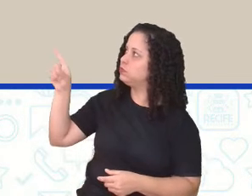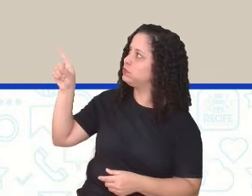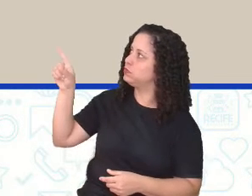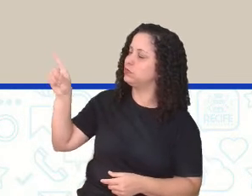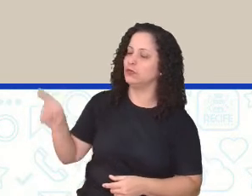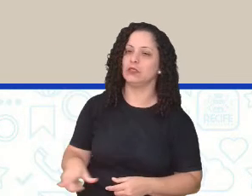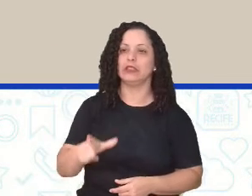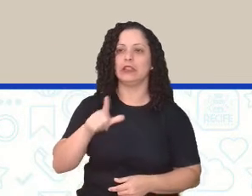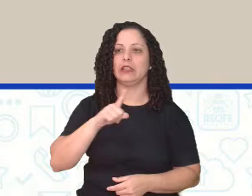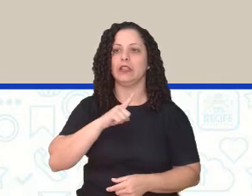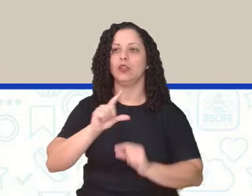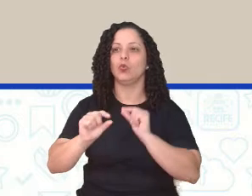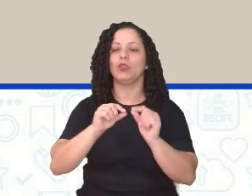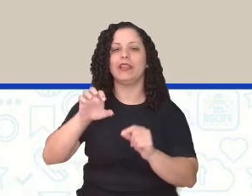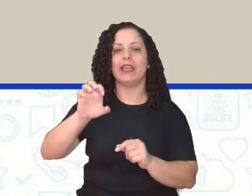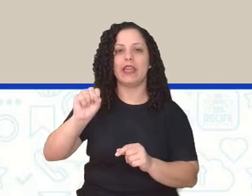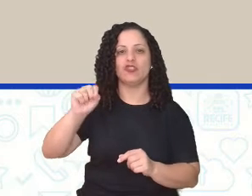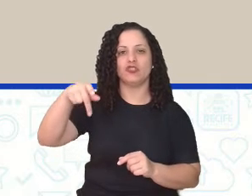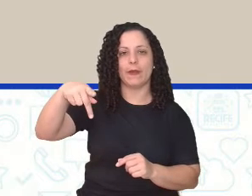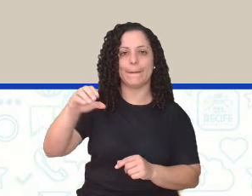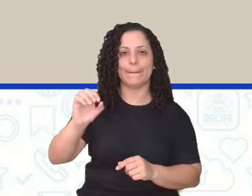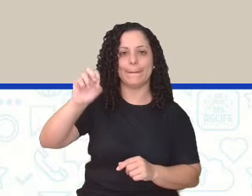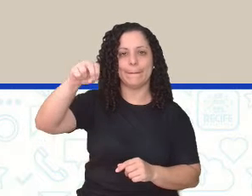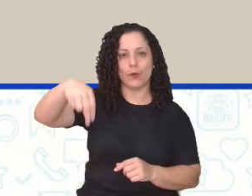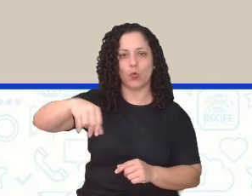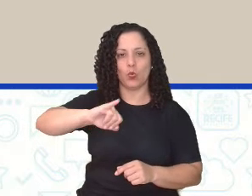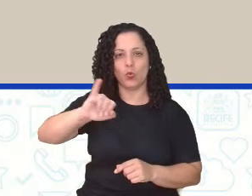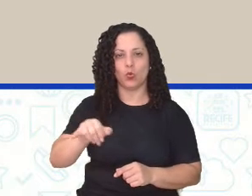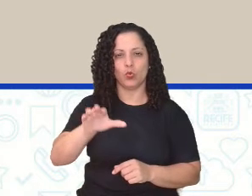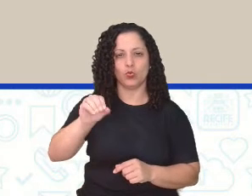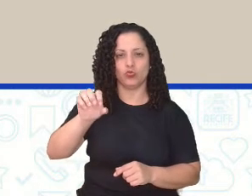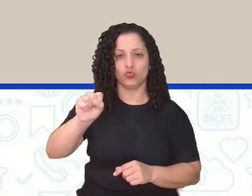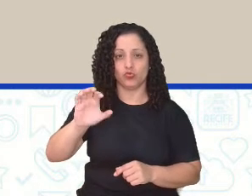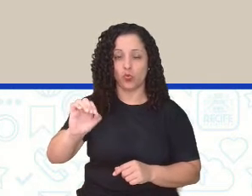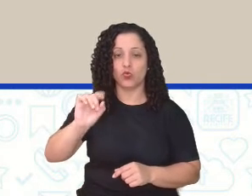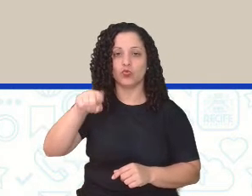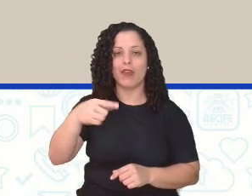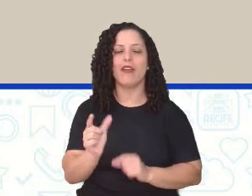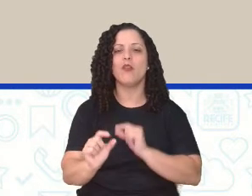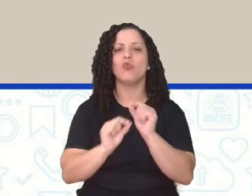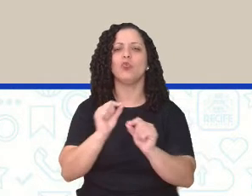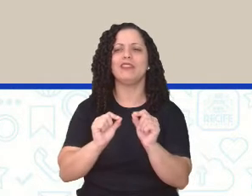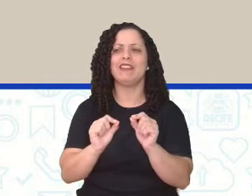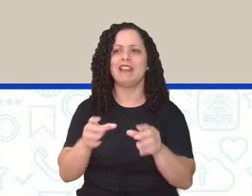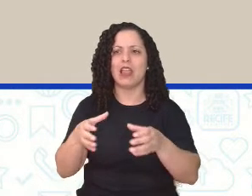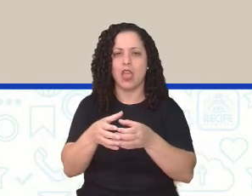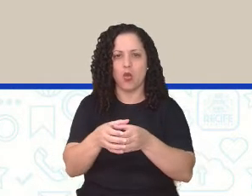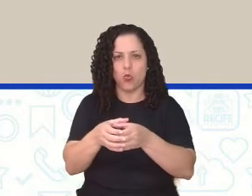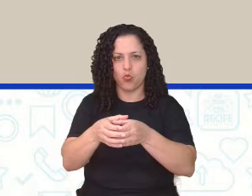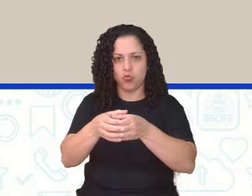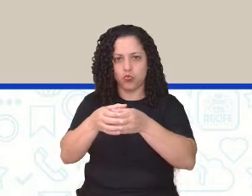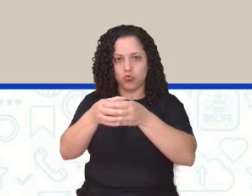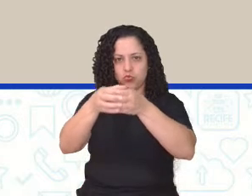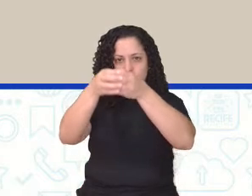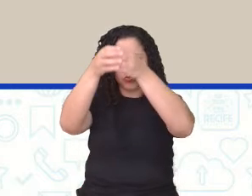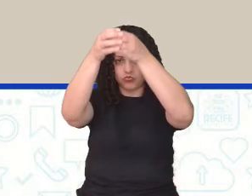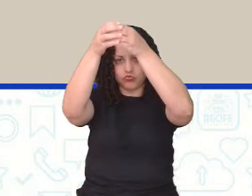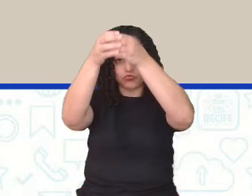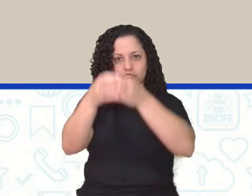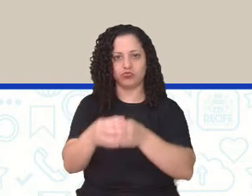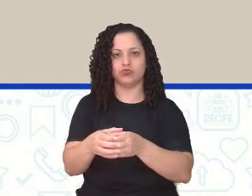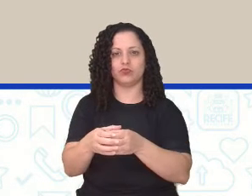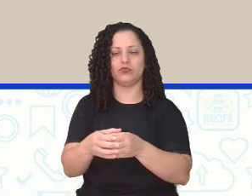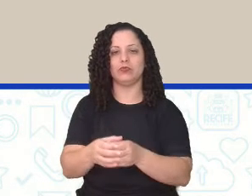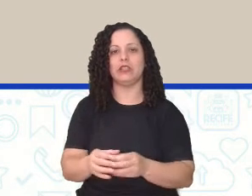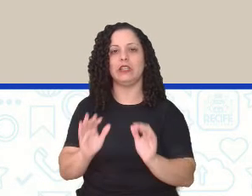que o esponjoso, né, é uma forma assim de cilindro, né? Nessa posição aí ventral vai envolver a uretra. E